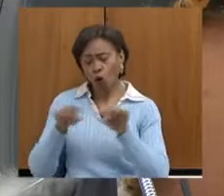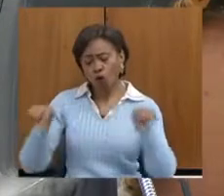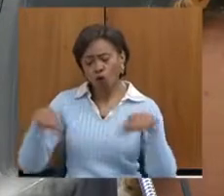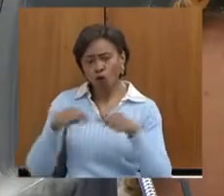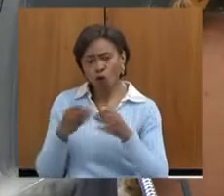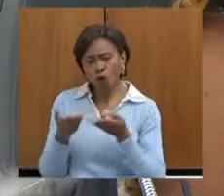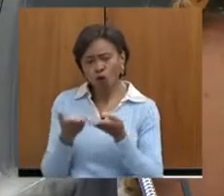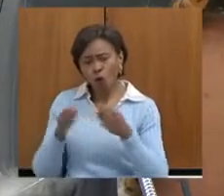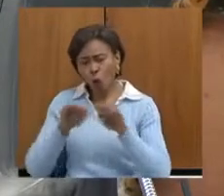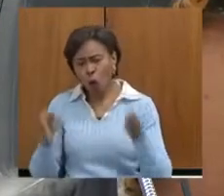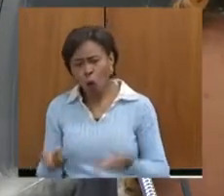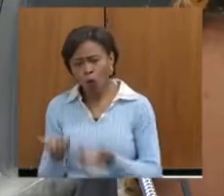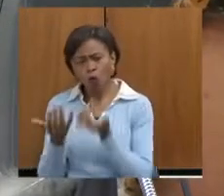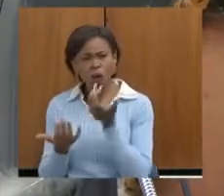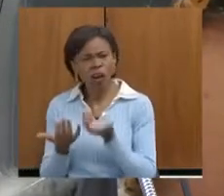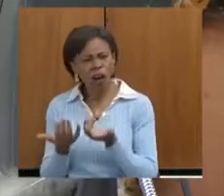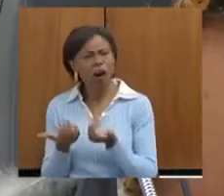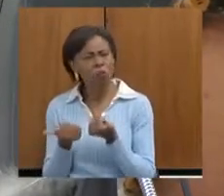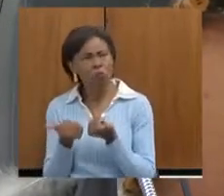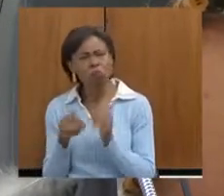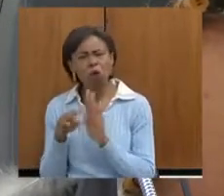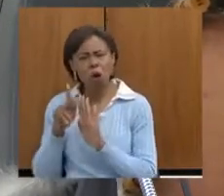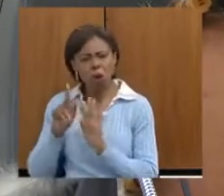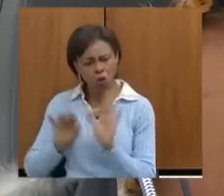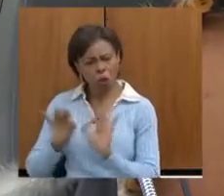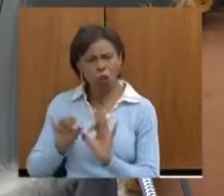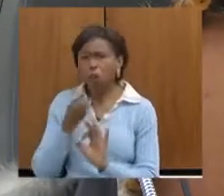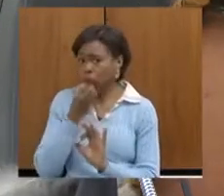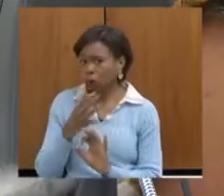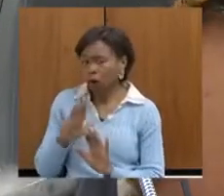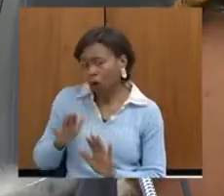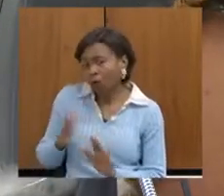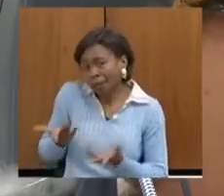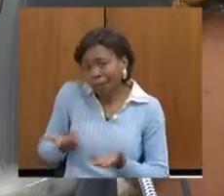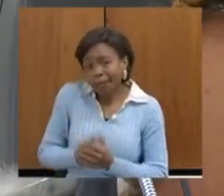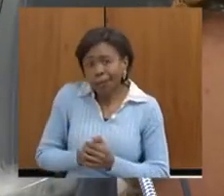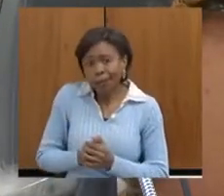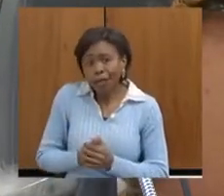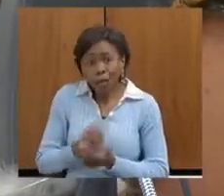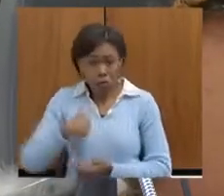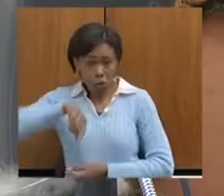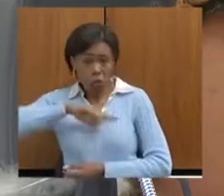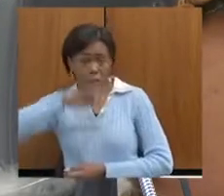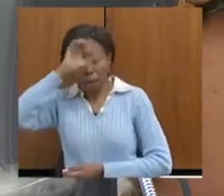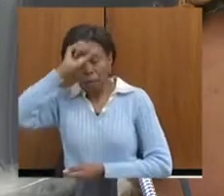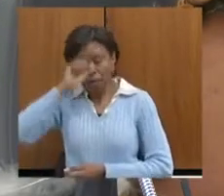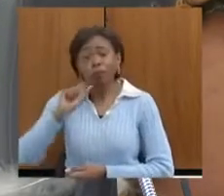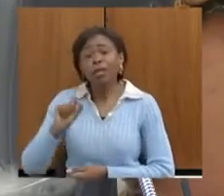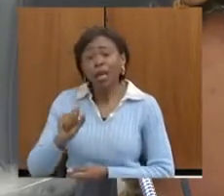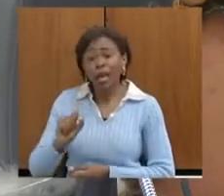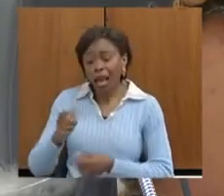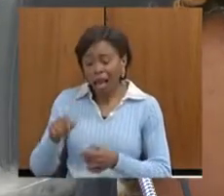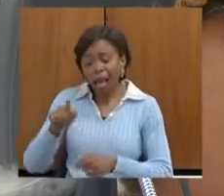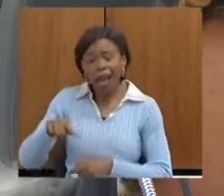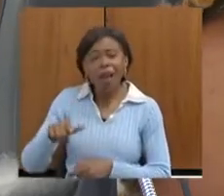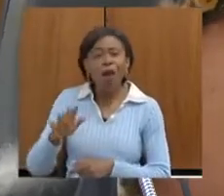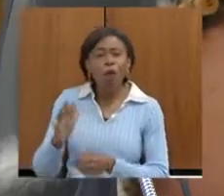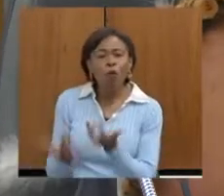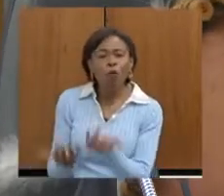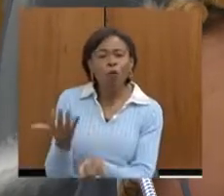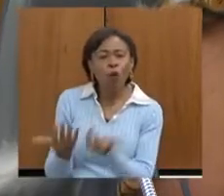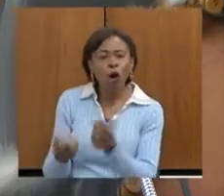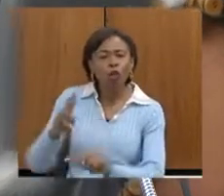projetinho lá de mudo e tá até que ele é muito ruim Não pior que tem né bom que a gente aprende nessa gerado um negócio diferente um fogão de lenha diferente